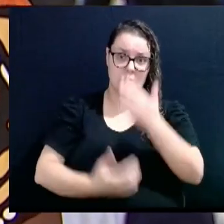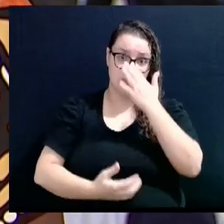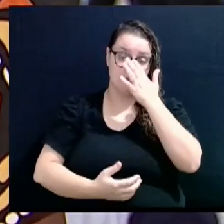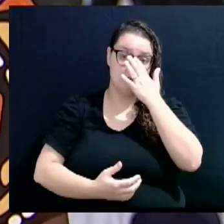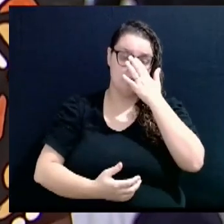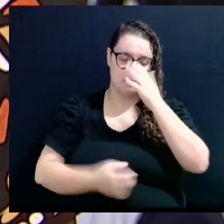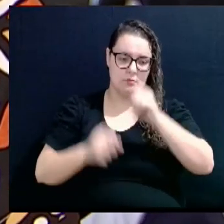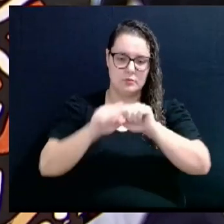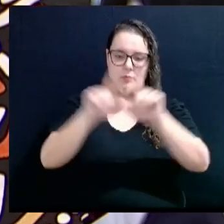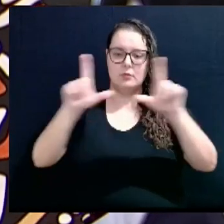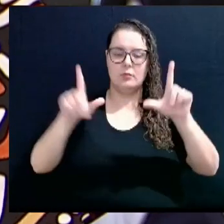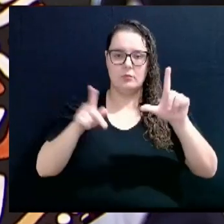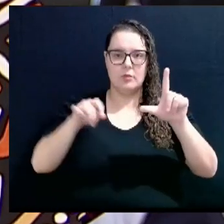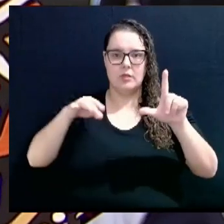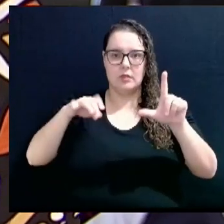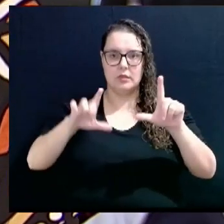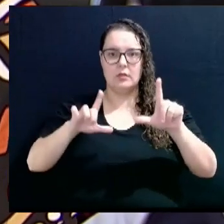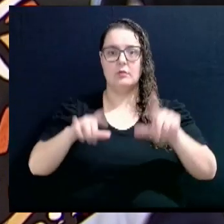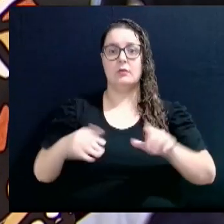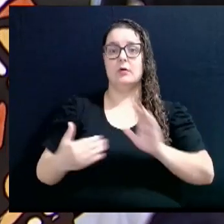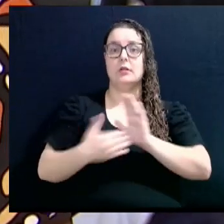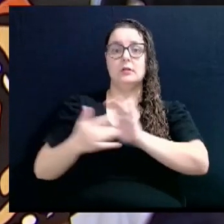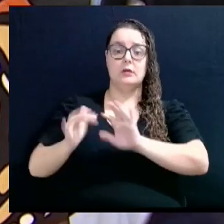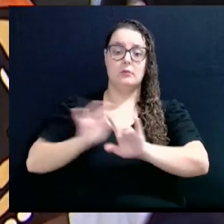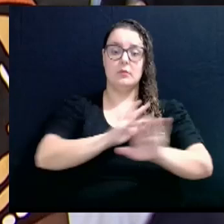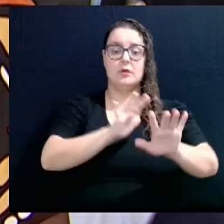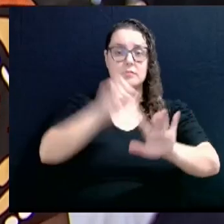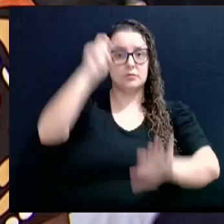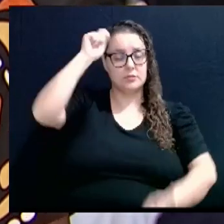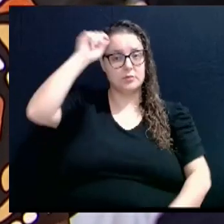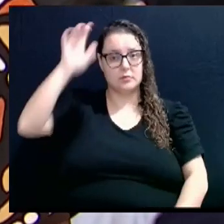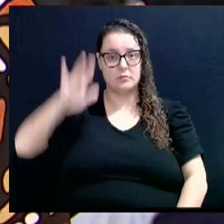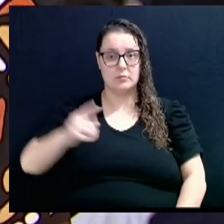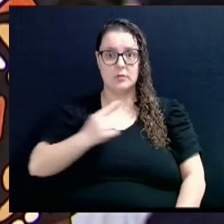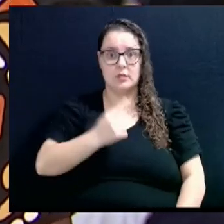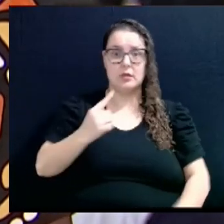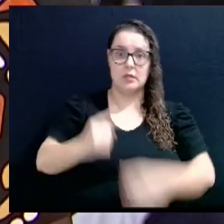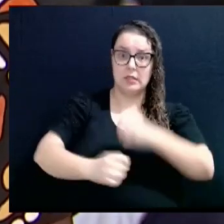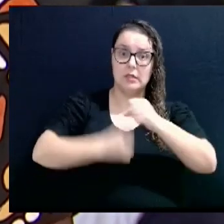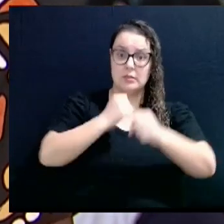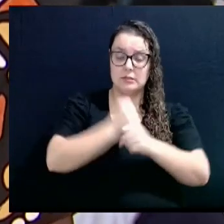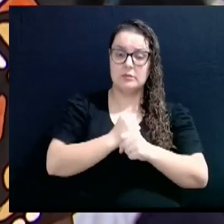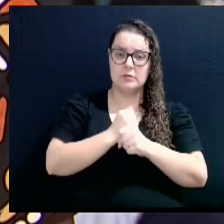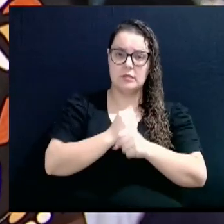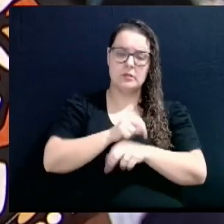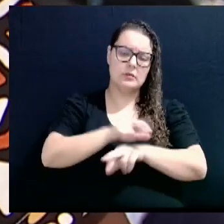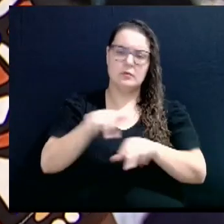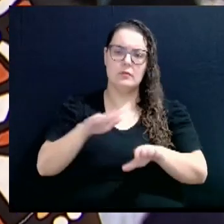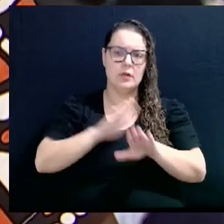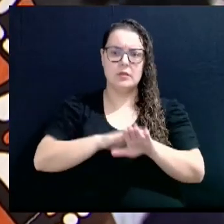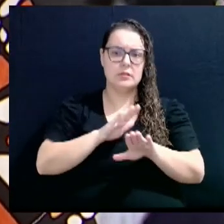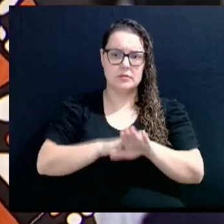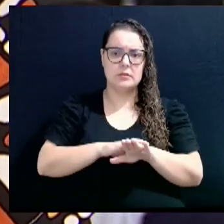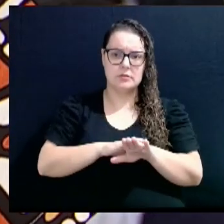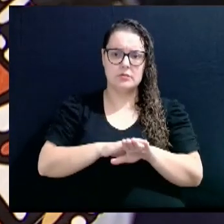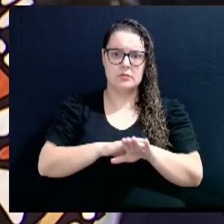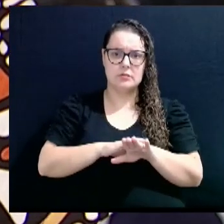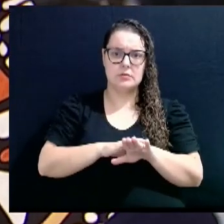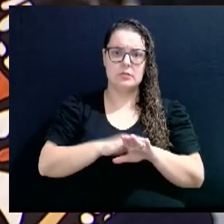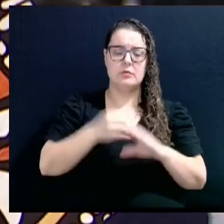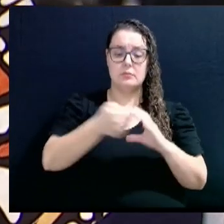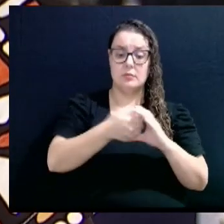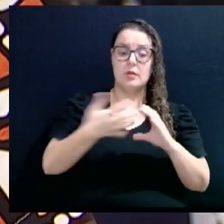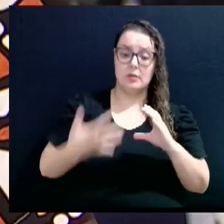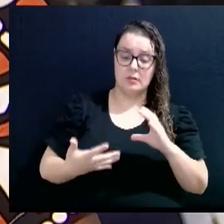a Marcha das Africanidades que acontece a cada ano e uma série de ações que caracterizam, às